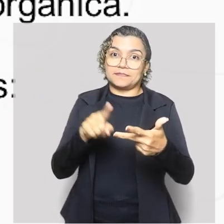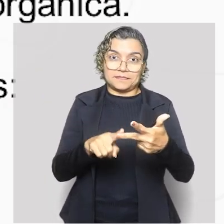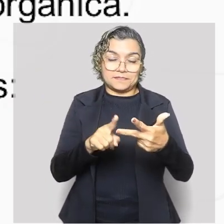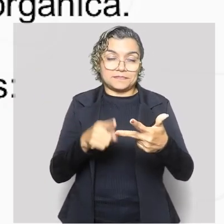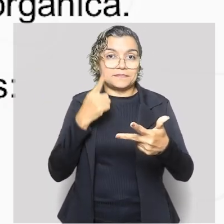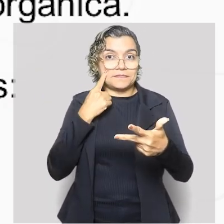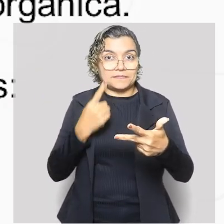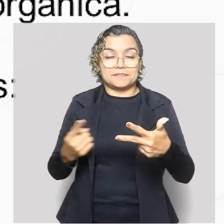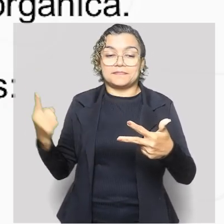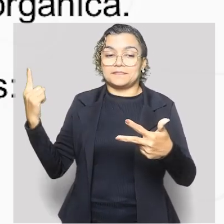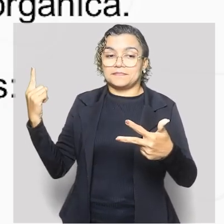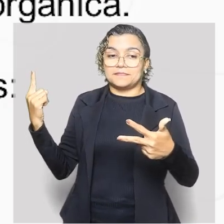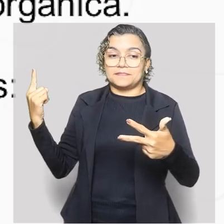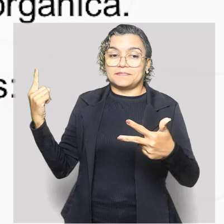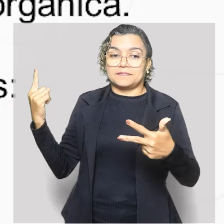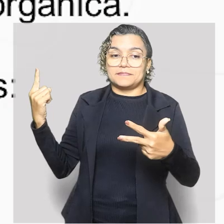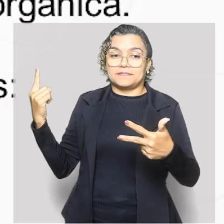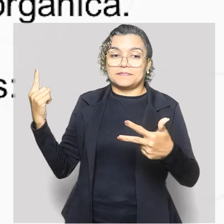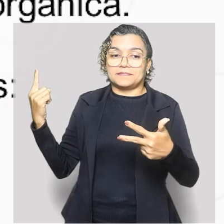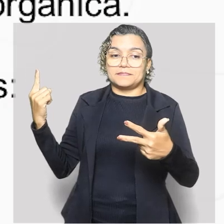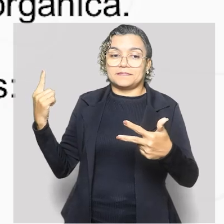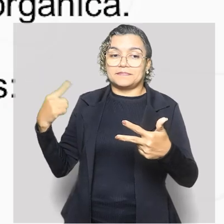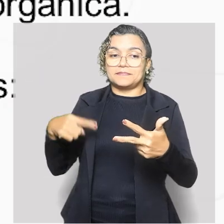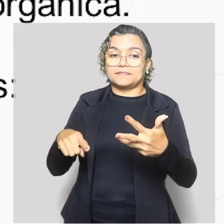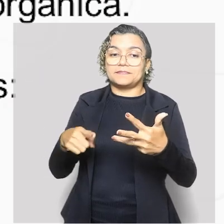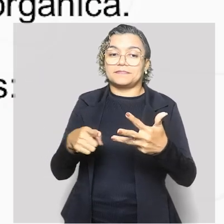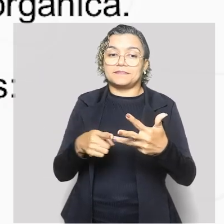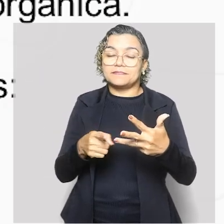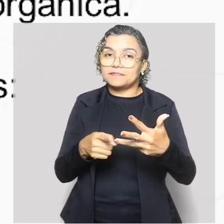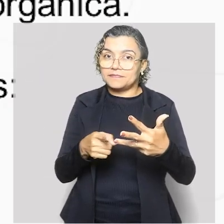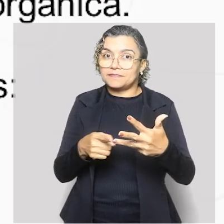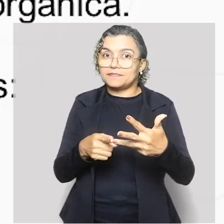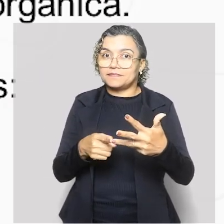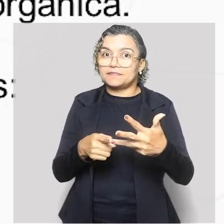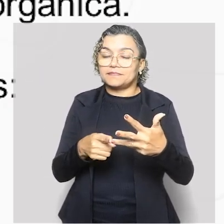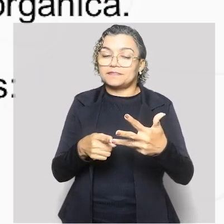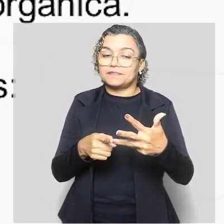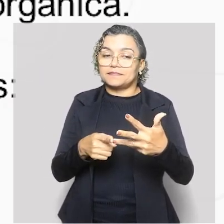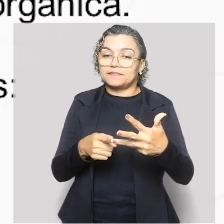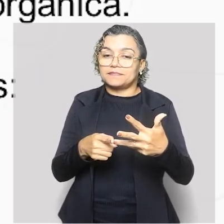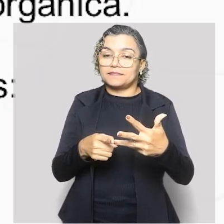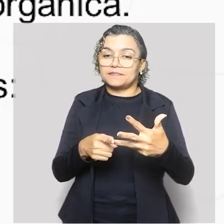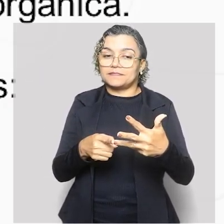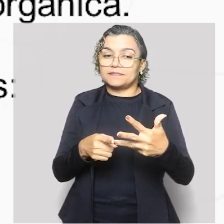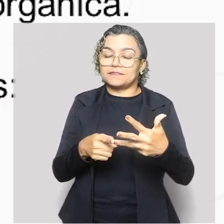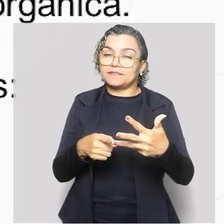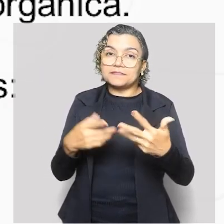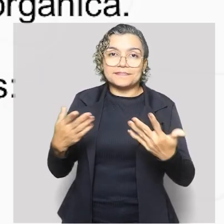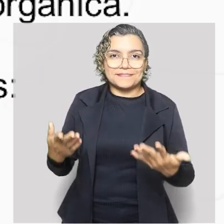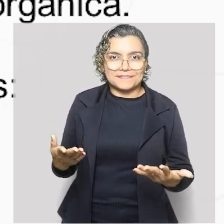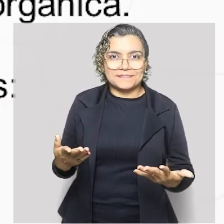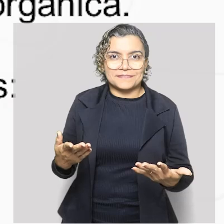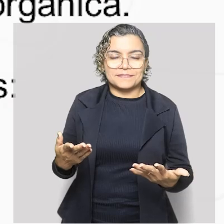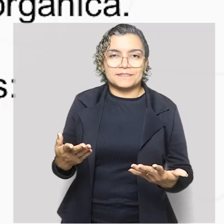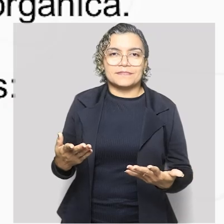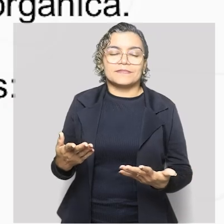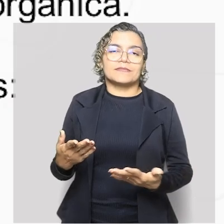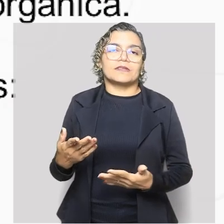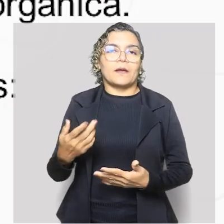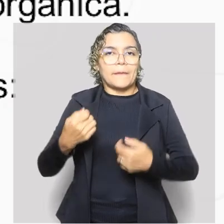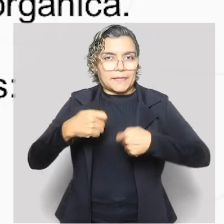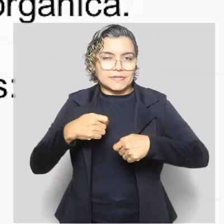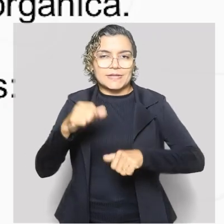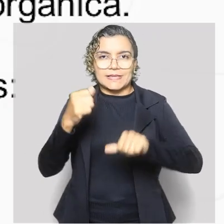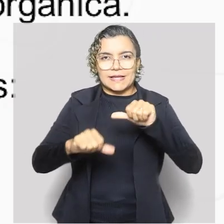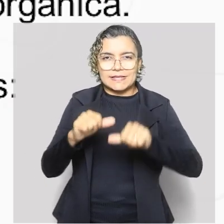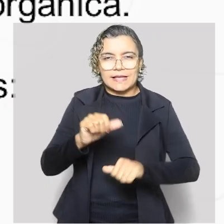3. Respondem aos estímulos do meio. 4. Usam gás carbônico na produção de matéria orgânica. Aí vamos